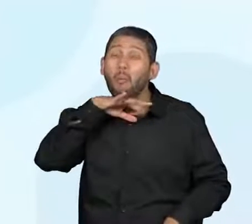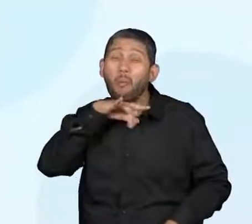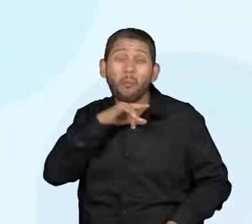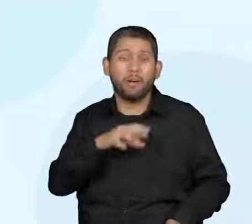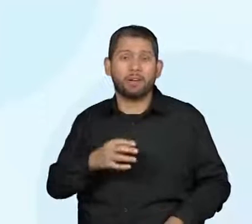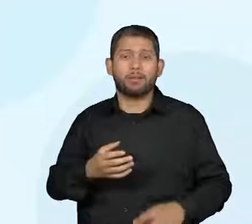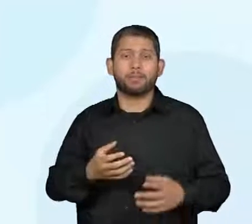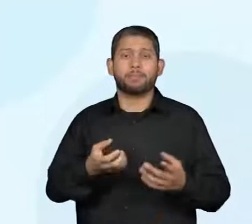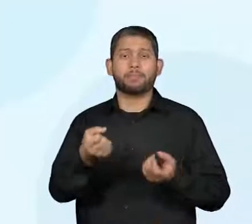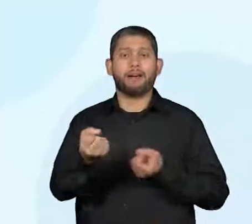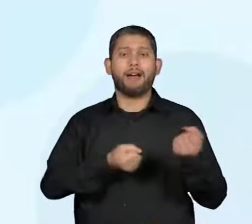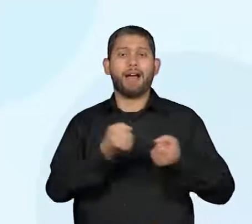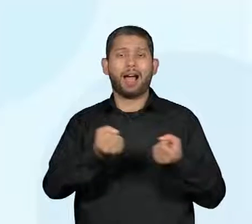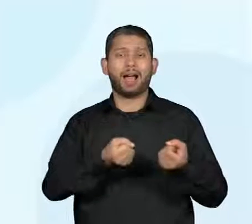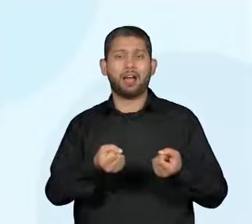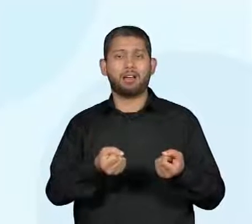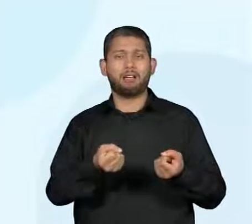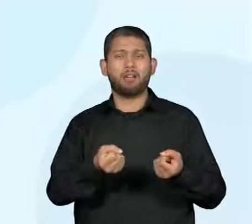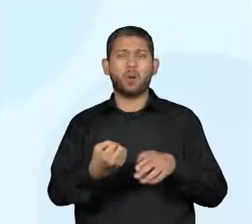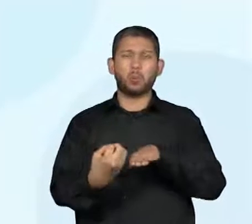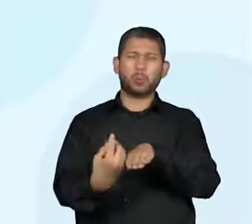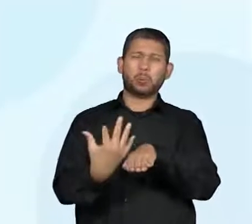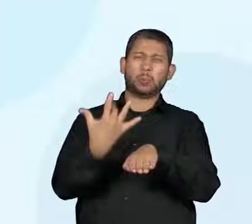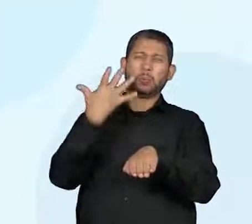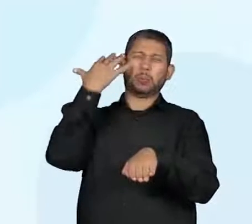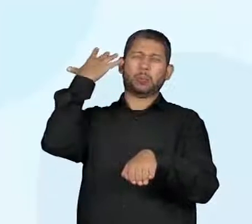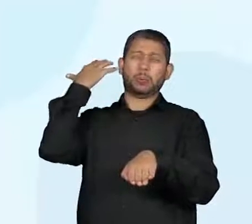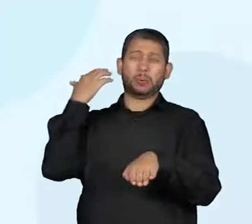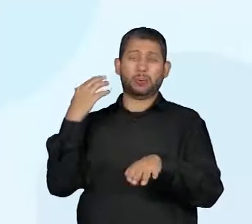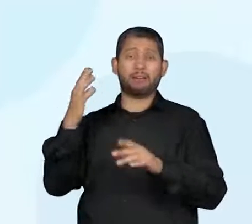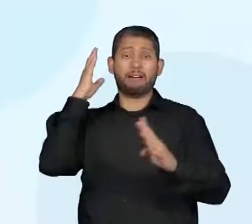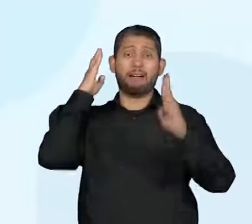aqueles caminhões que jogam bastante poluente no